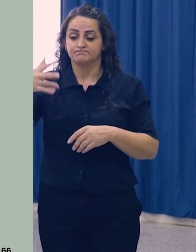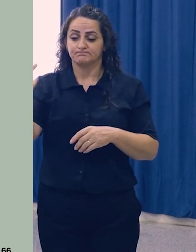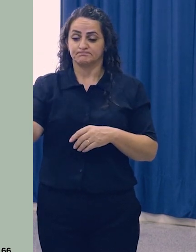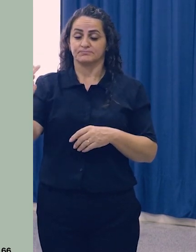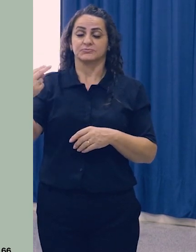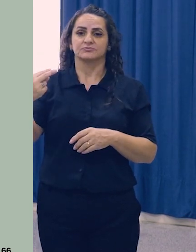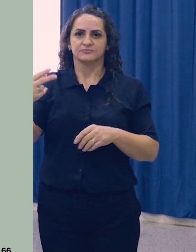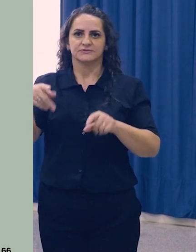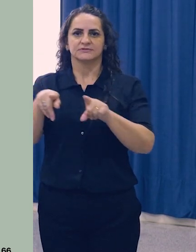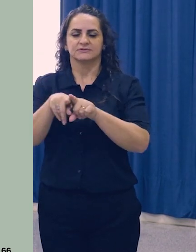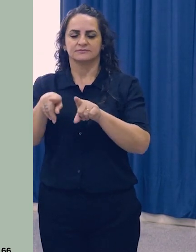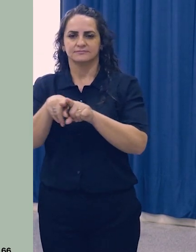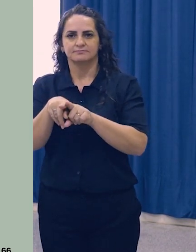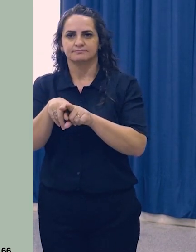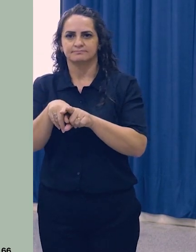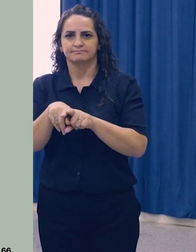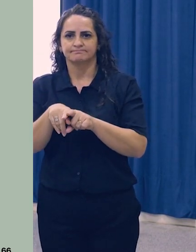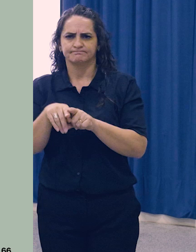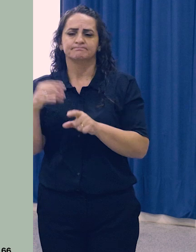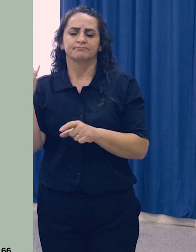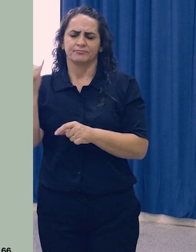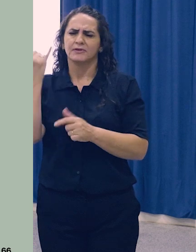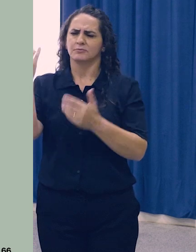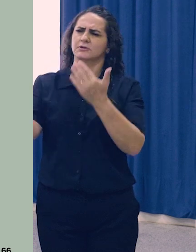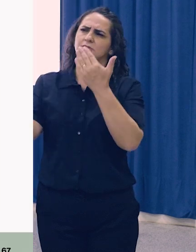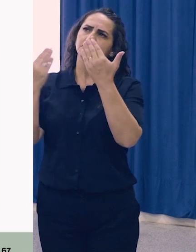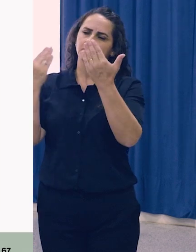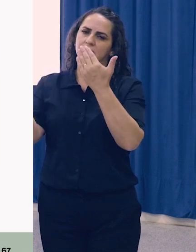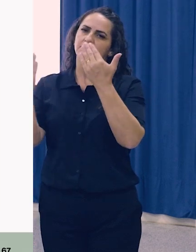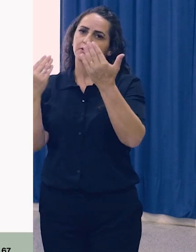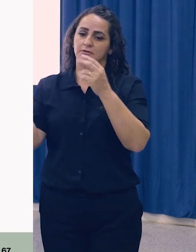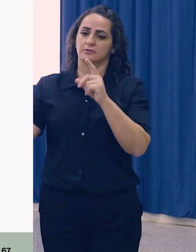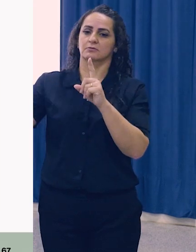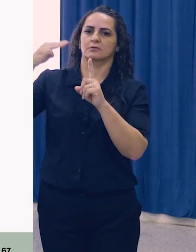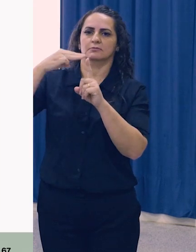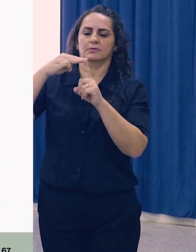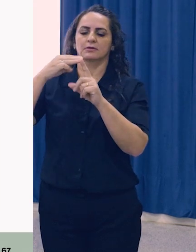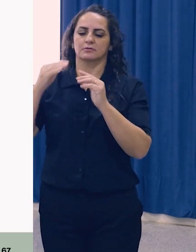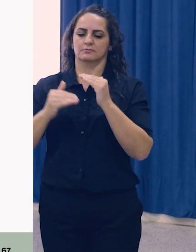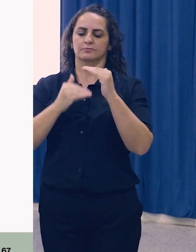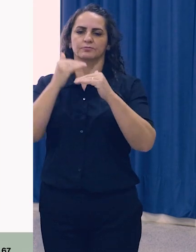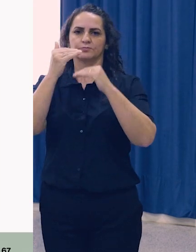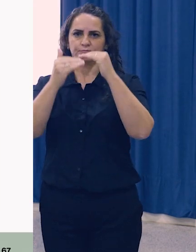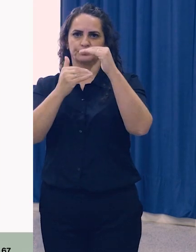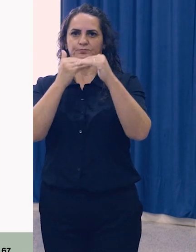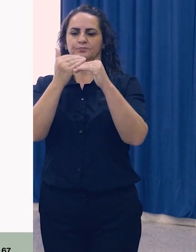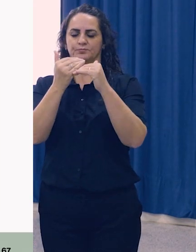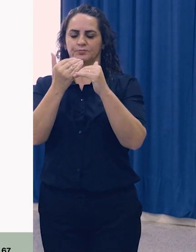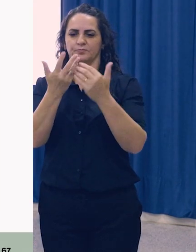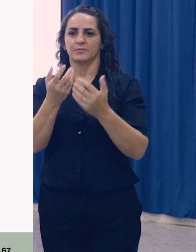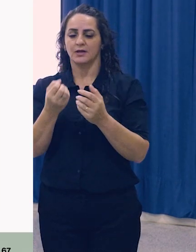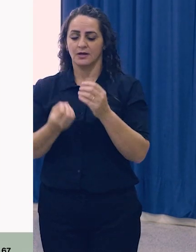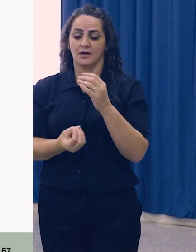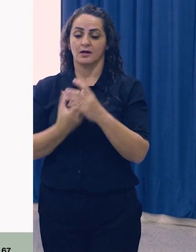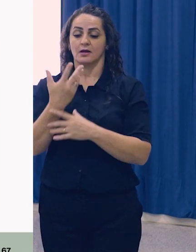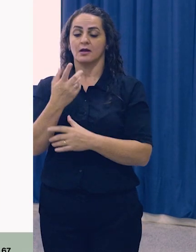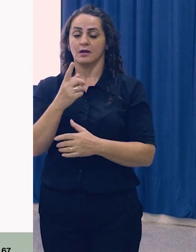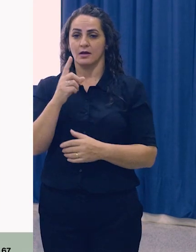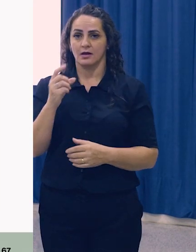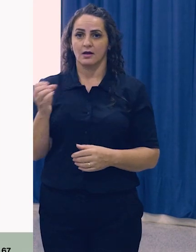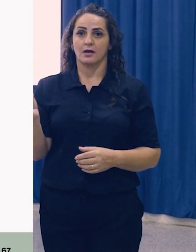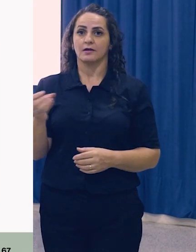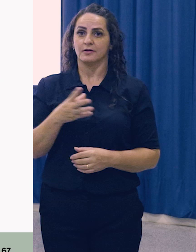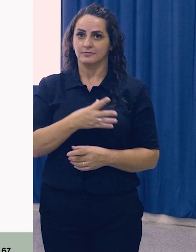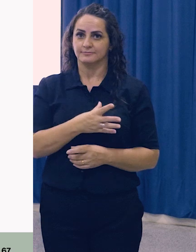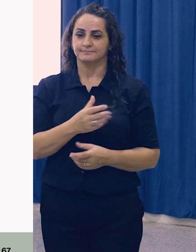trazer para sua obra. Então, é importante você avaliar as metas e aperfeiçoar elas, né, criar novas,